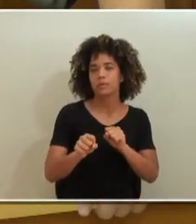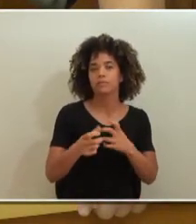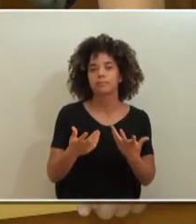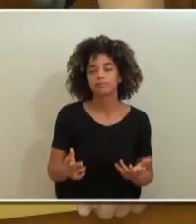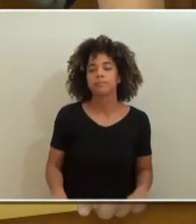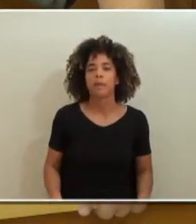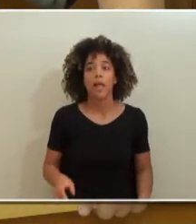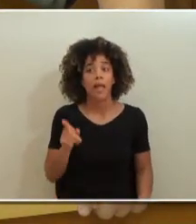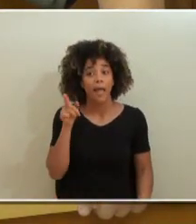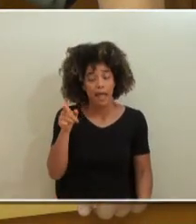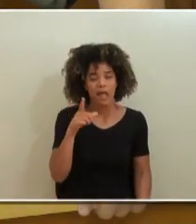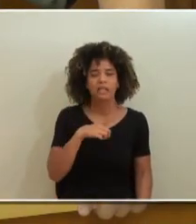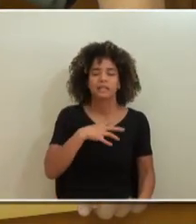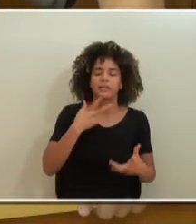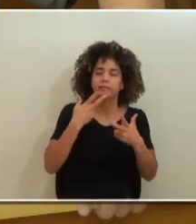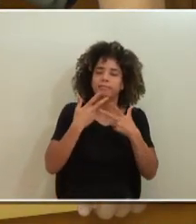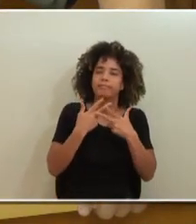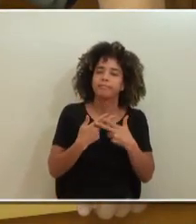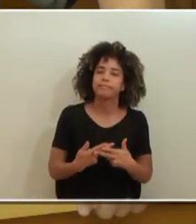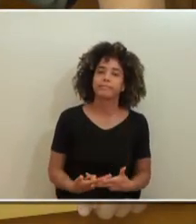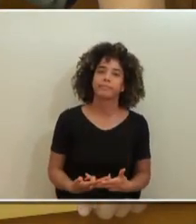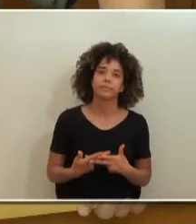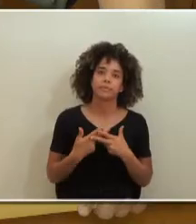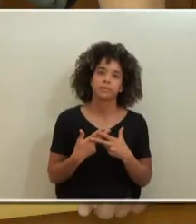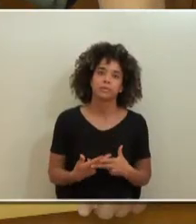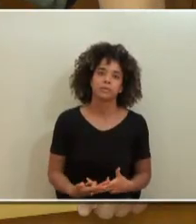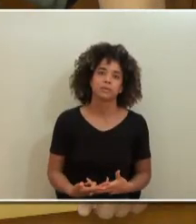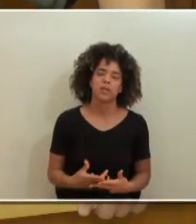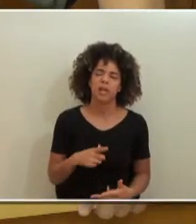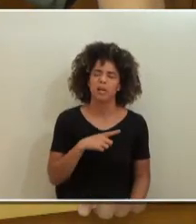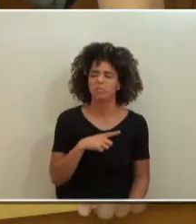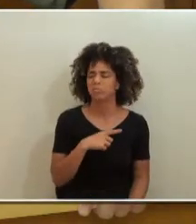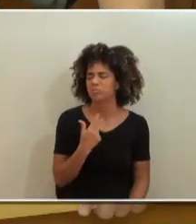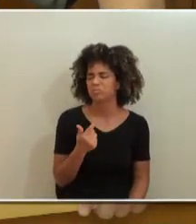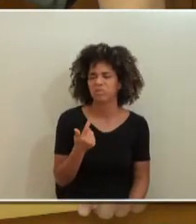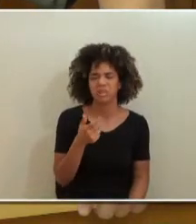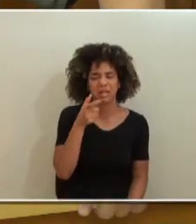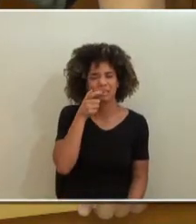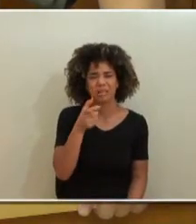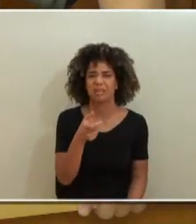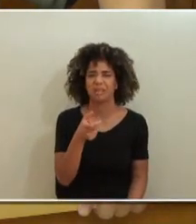ser paciente comigo no momento em que eu não estava muito afim de